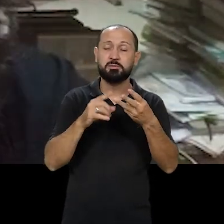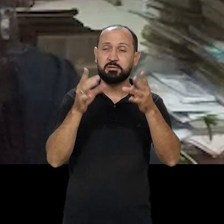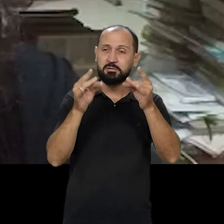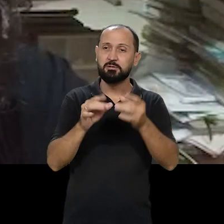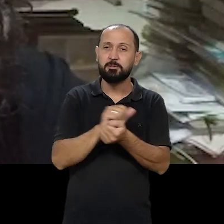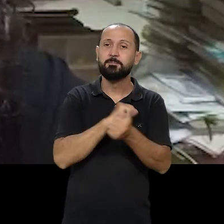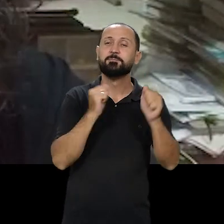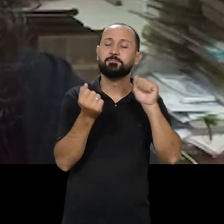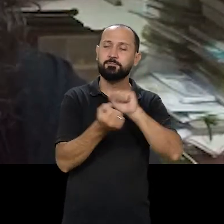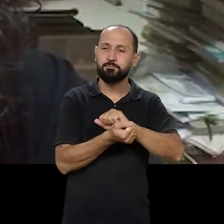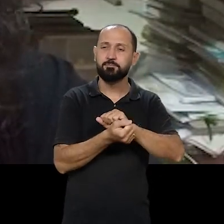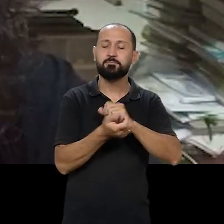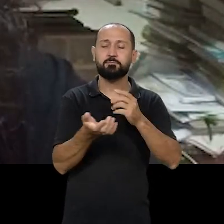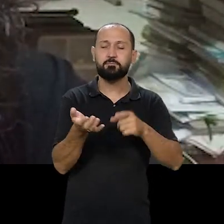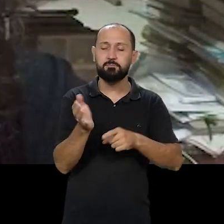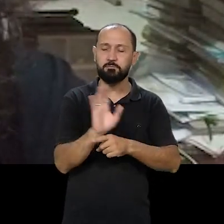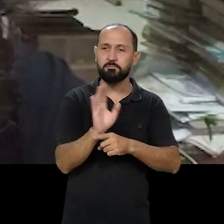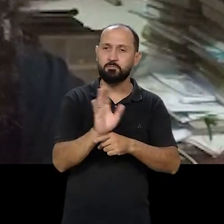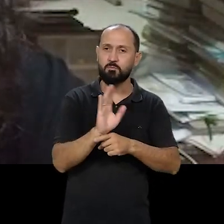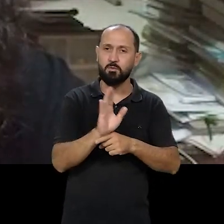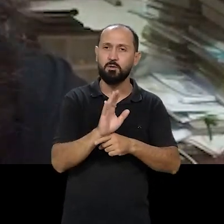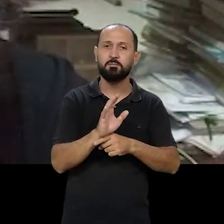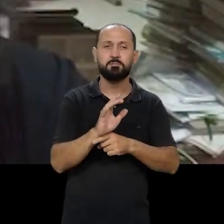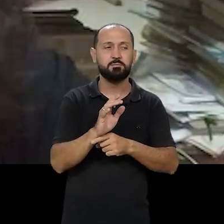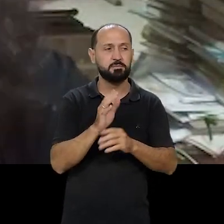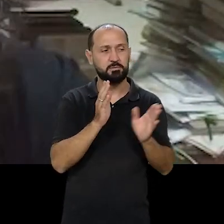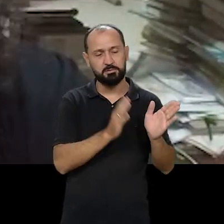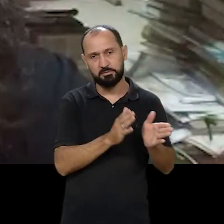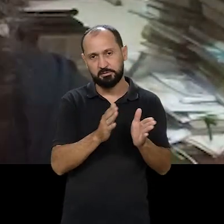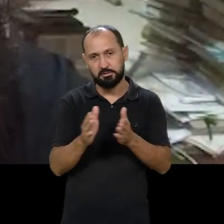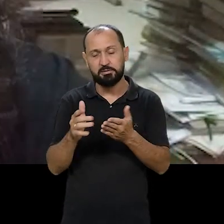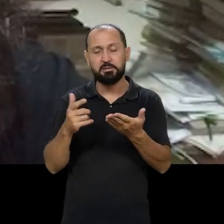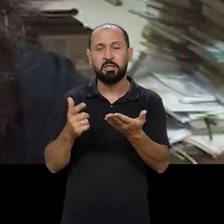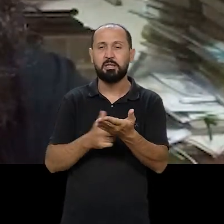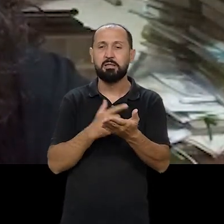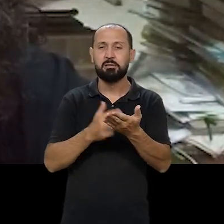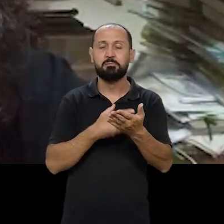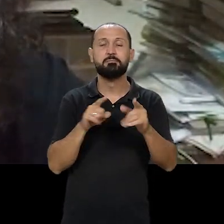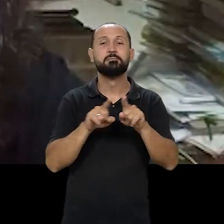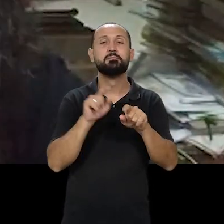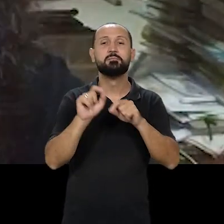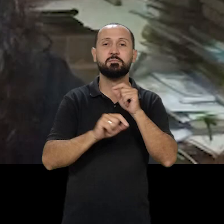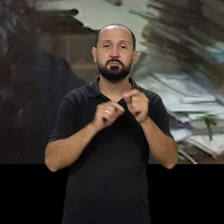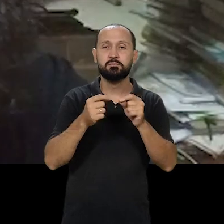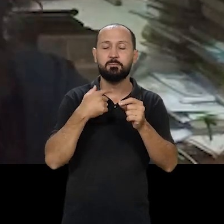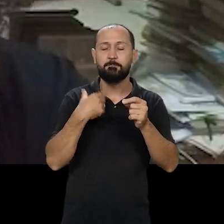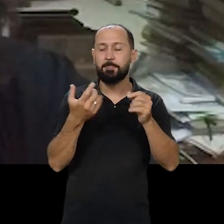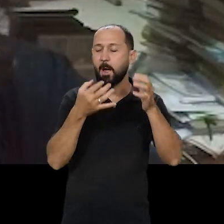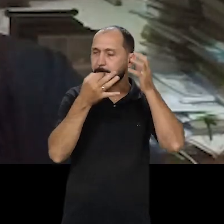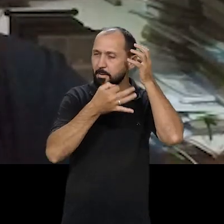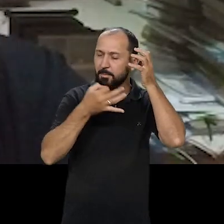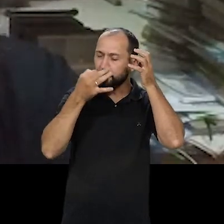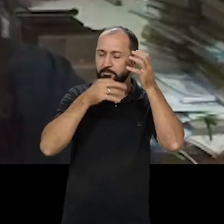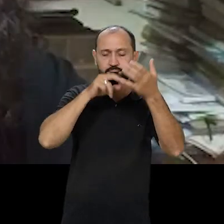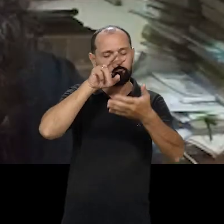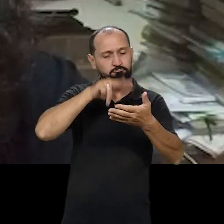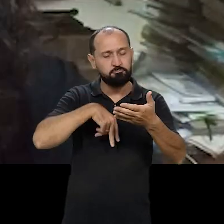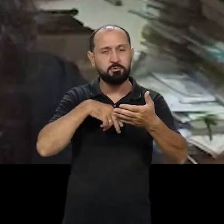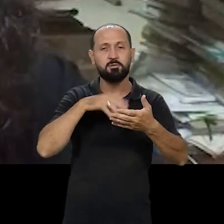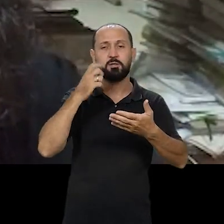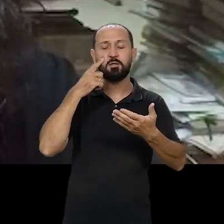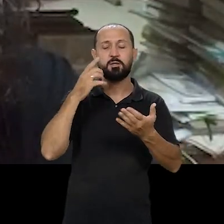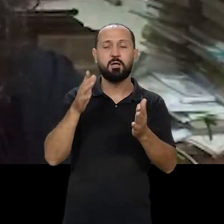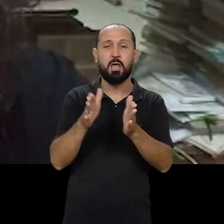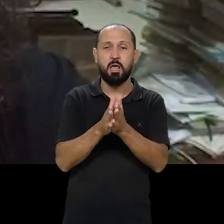ponto é que você tem adaptações fílmicas para todas essas versões, todos esses livros, e também versões em audiolivro,